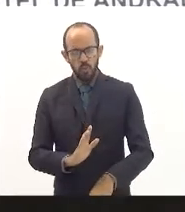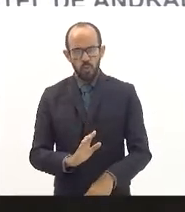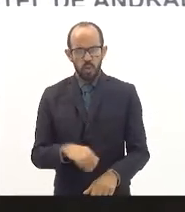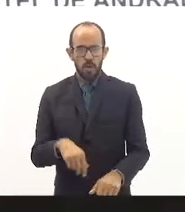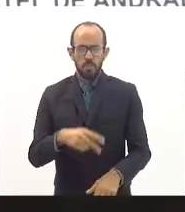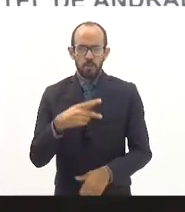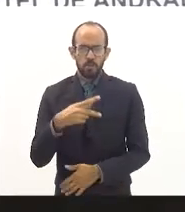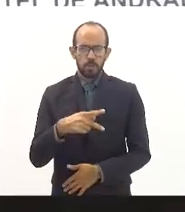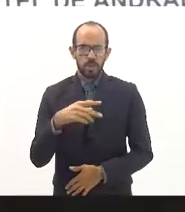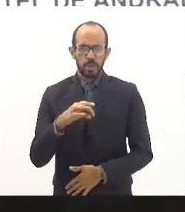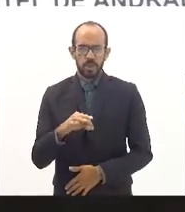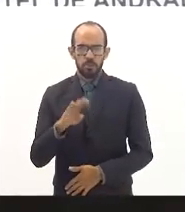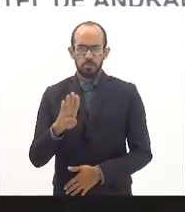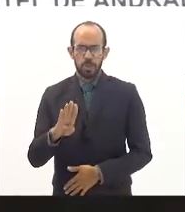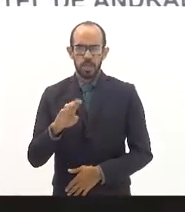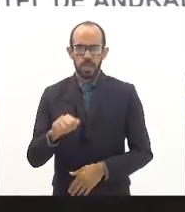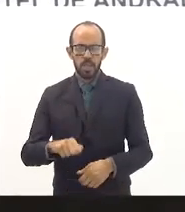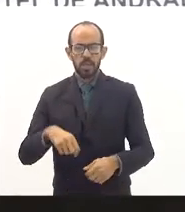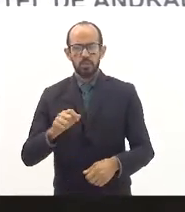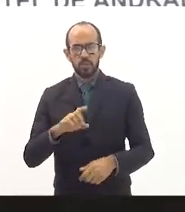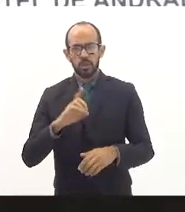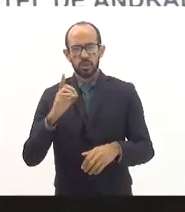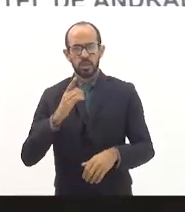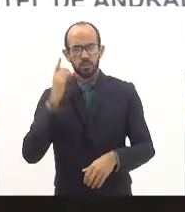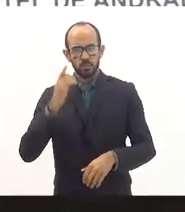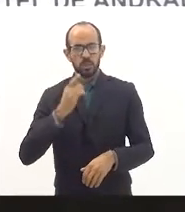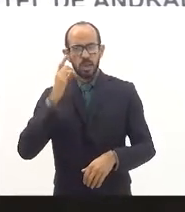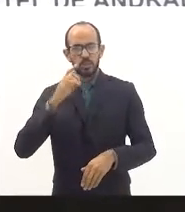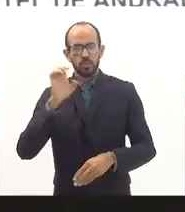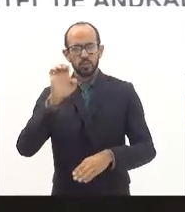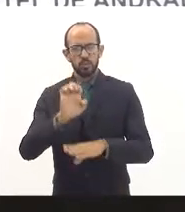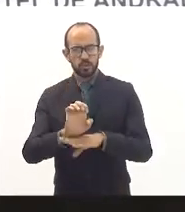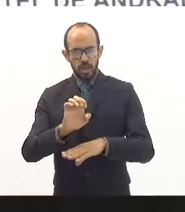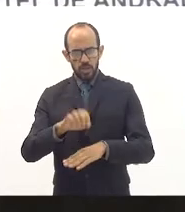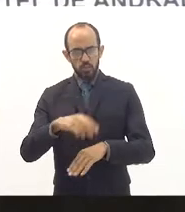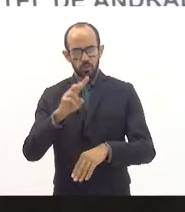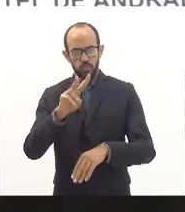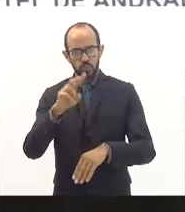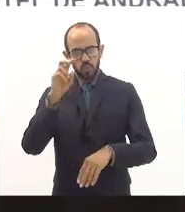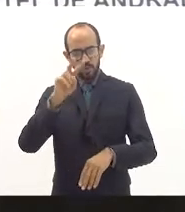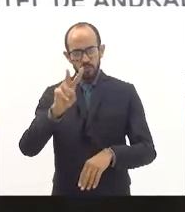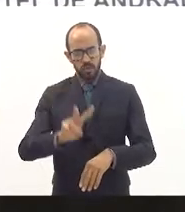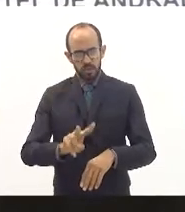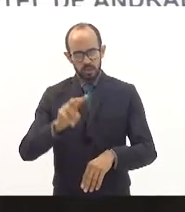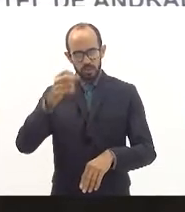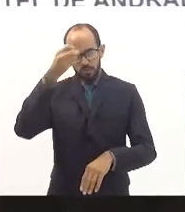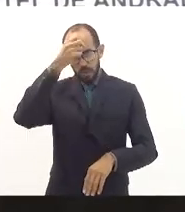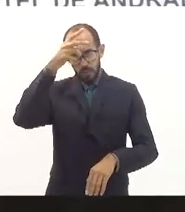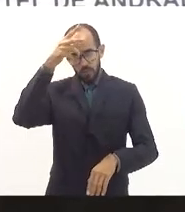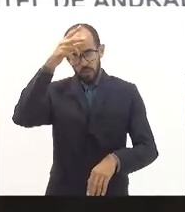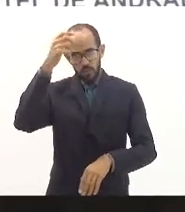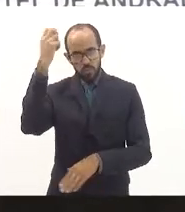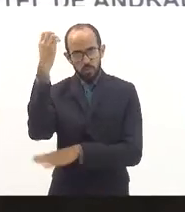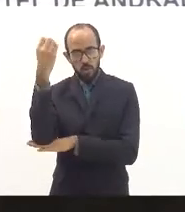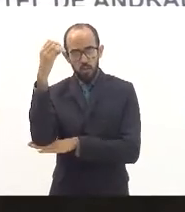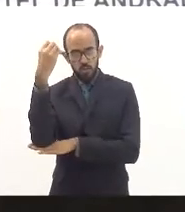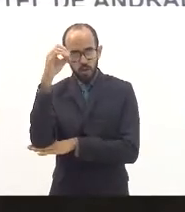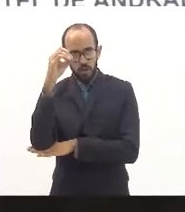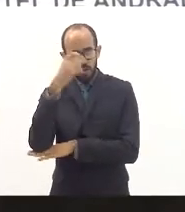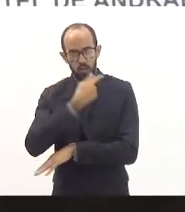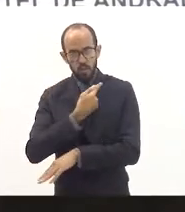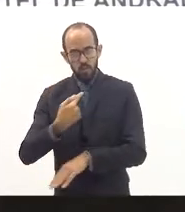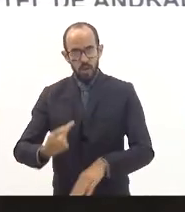viria a se eleger deputado estadual, duas vezes prefeito de Porto Alegre, governador do Rio Grande do